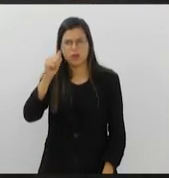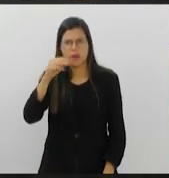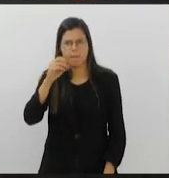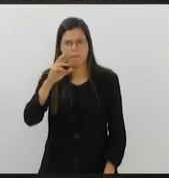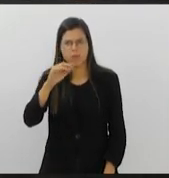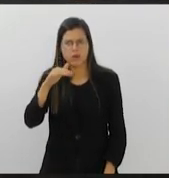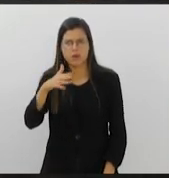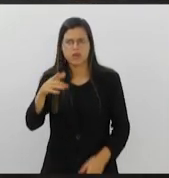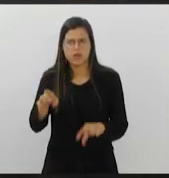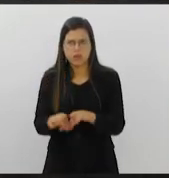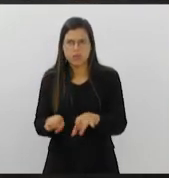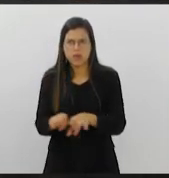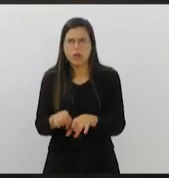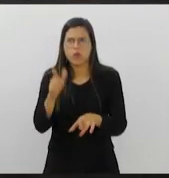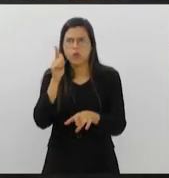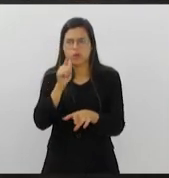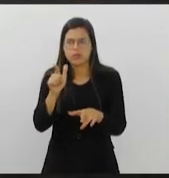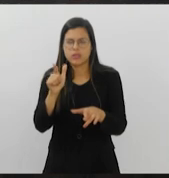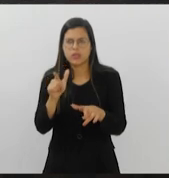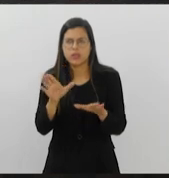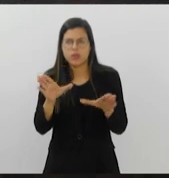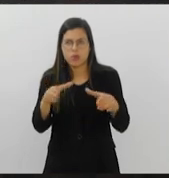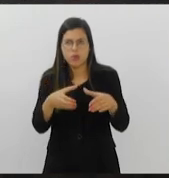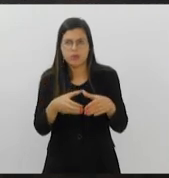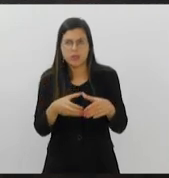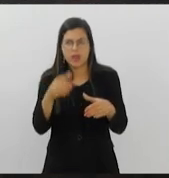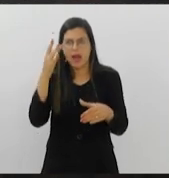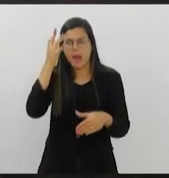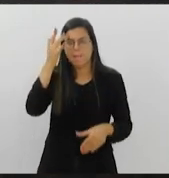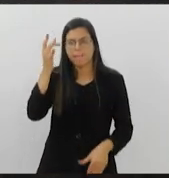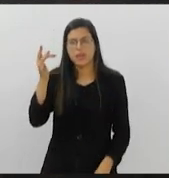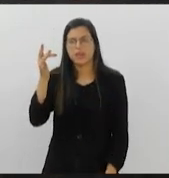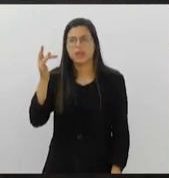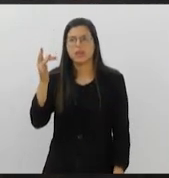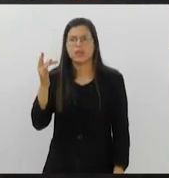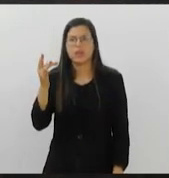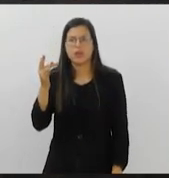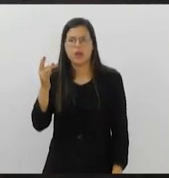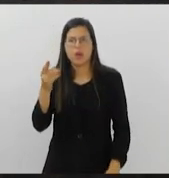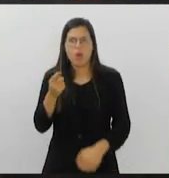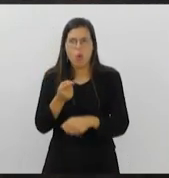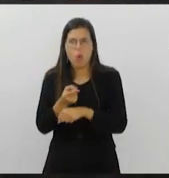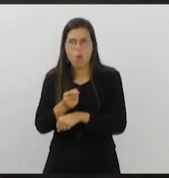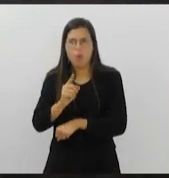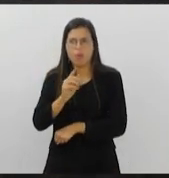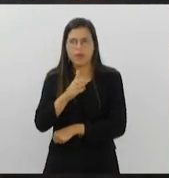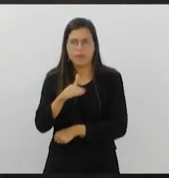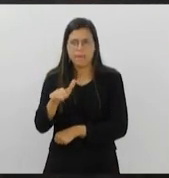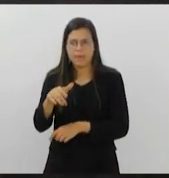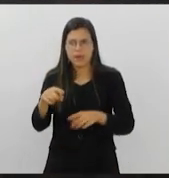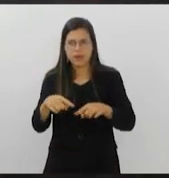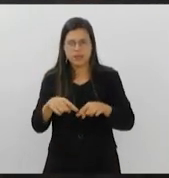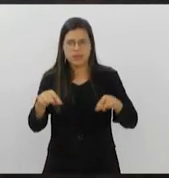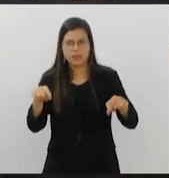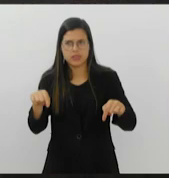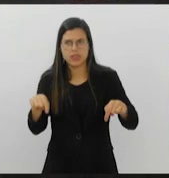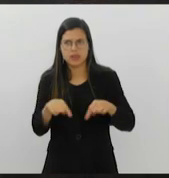aqui em nome da comissão, amanhã, 13h30, na sala de reuniões lá do 8º